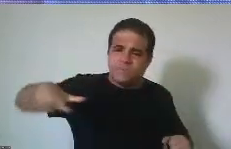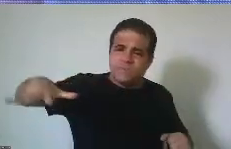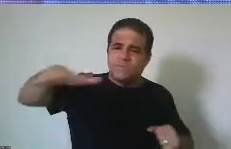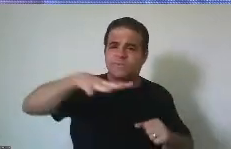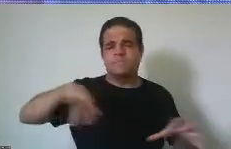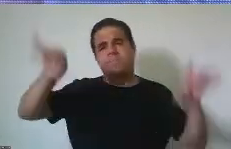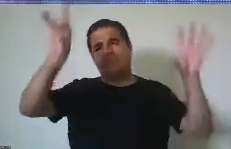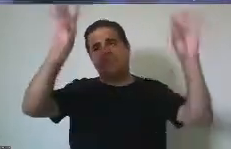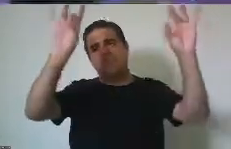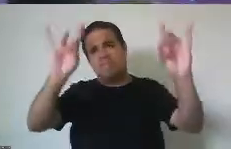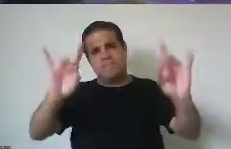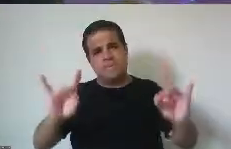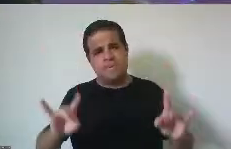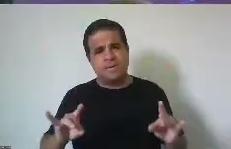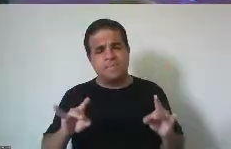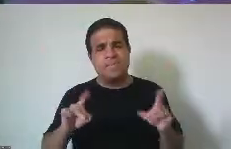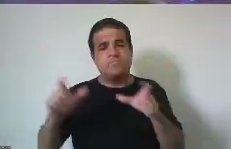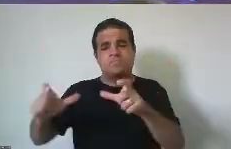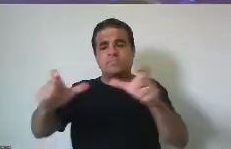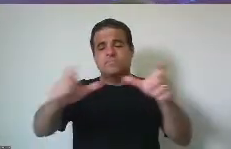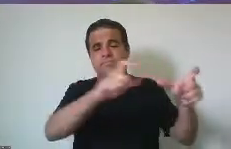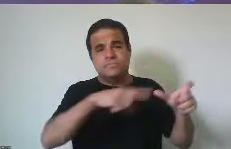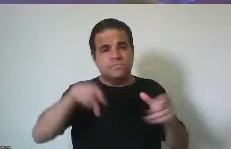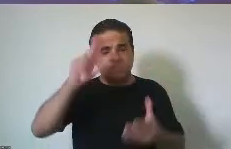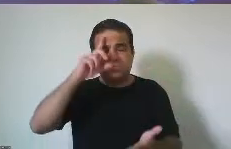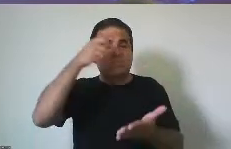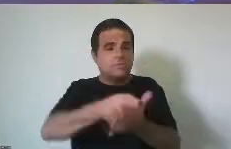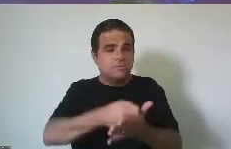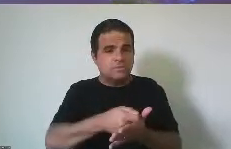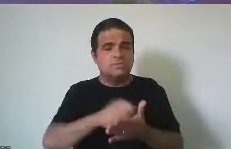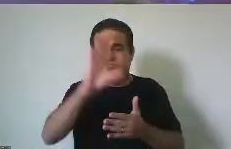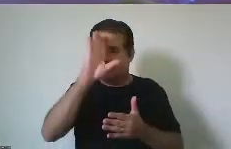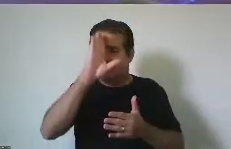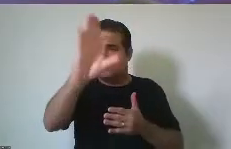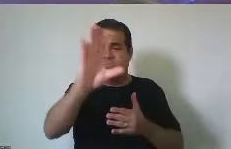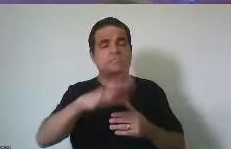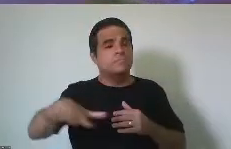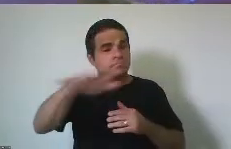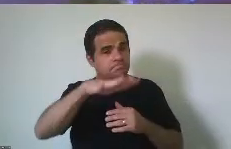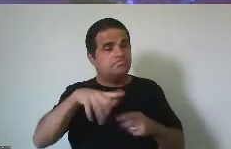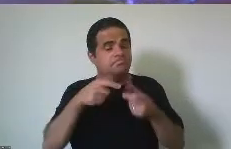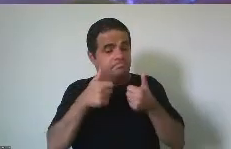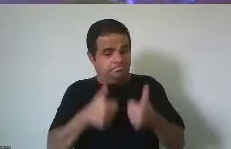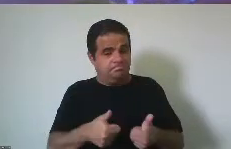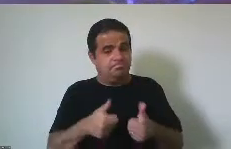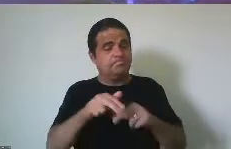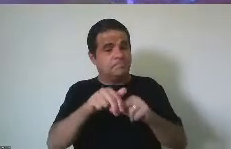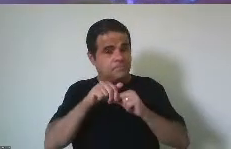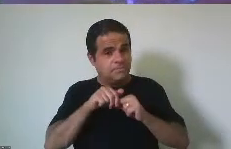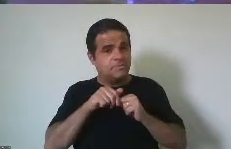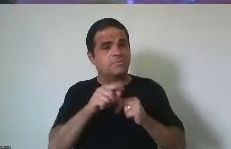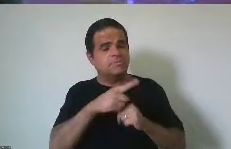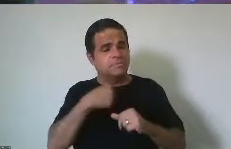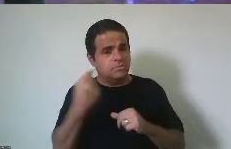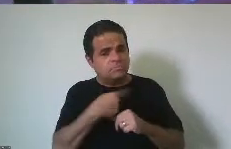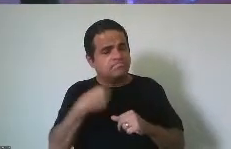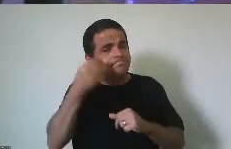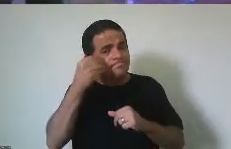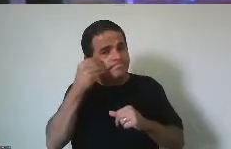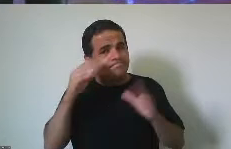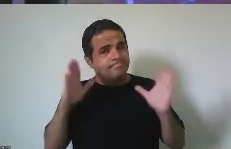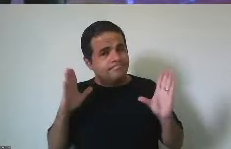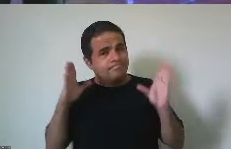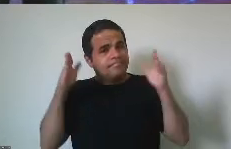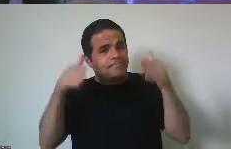para os lotes que não definimos como prioritários se por isso nós tentamos nos focar em